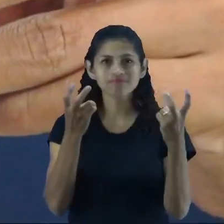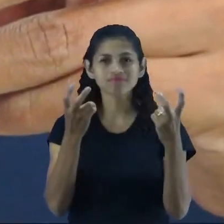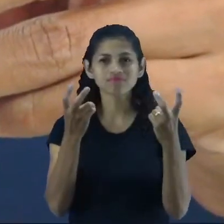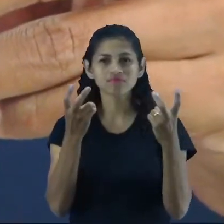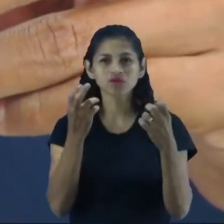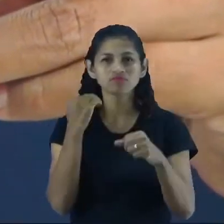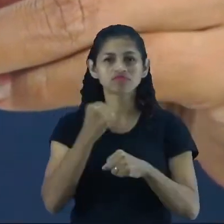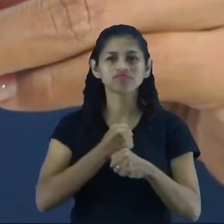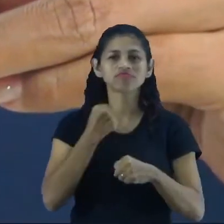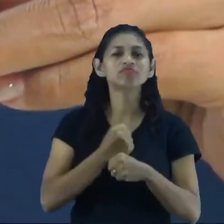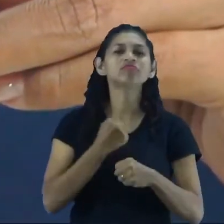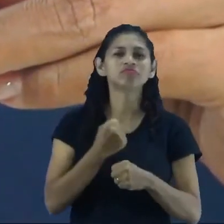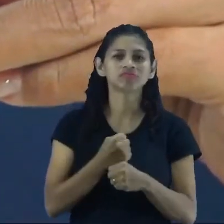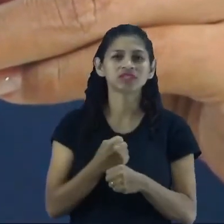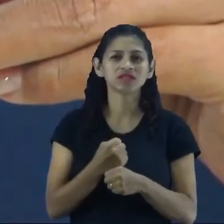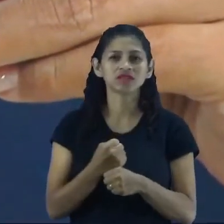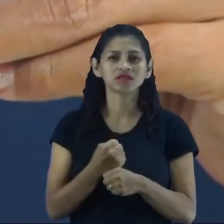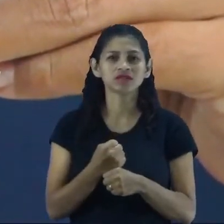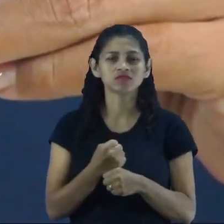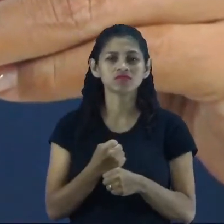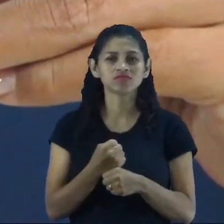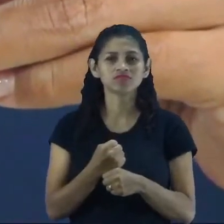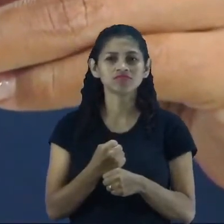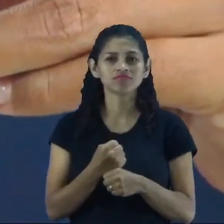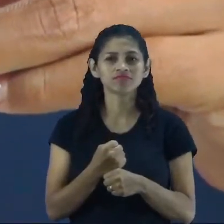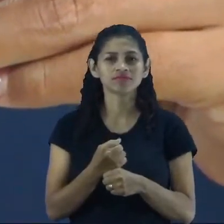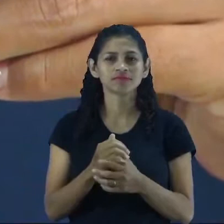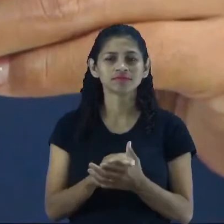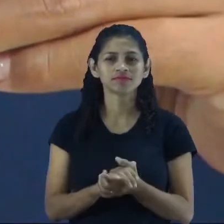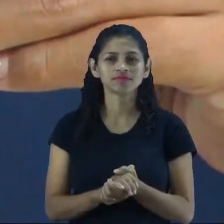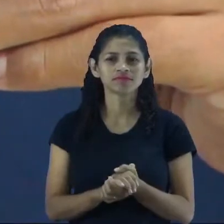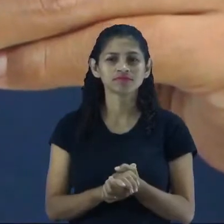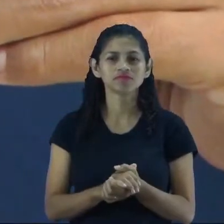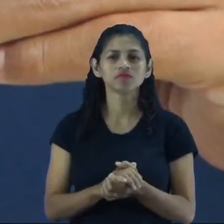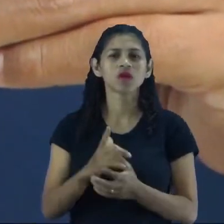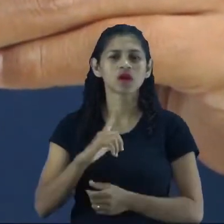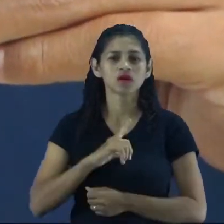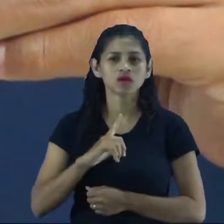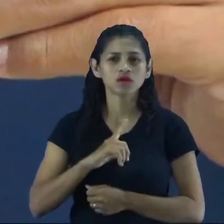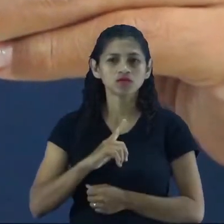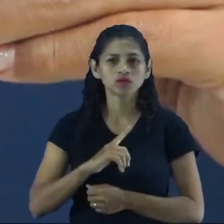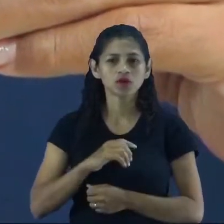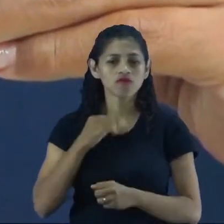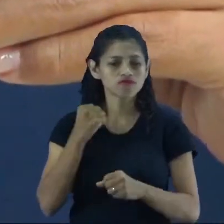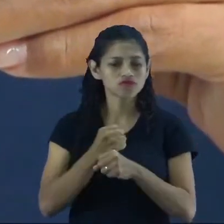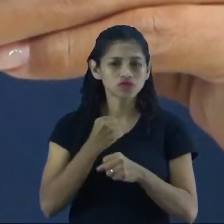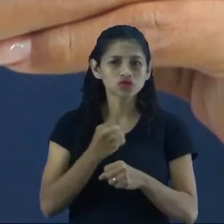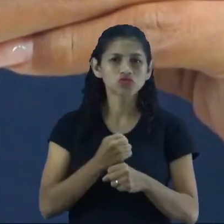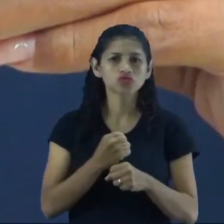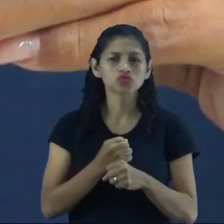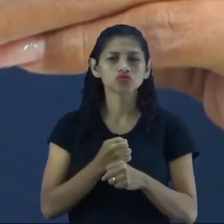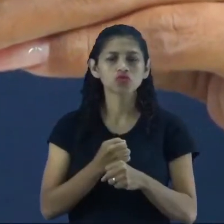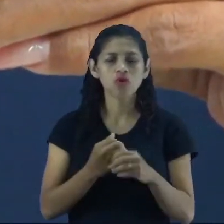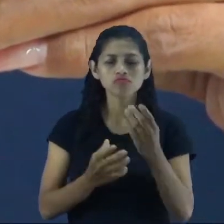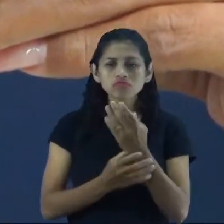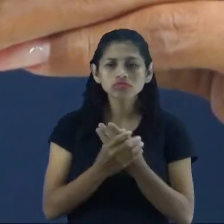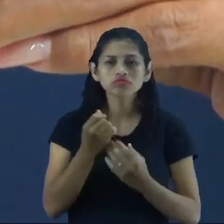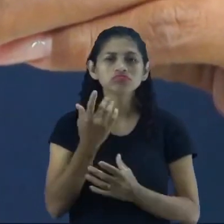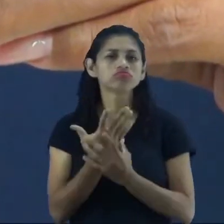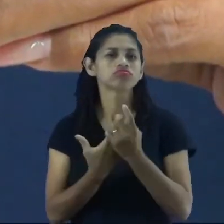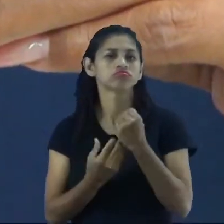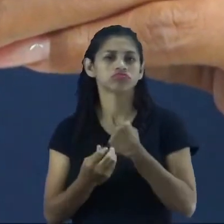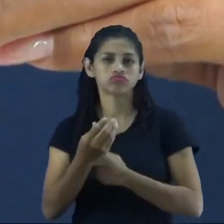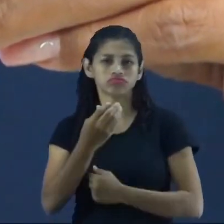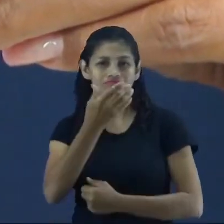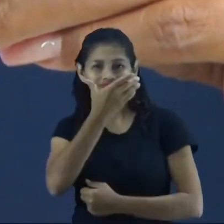construção, né? Nós temos aqui uma intervenção humana. Nós temos aqui algo que foi construído pelas mãos dos homens.